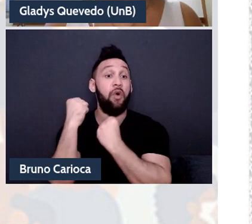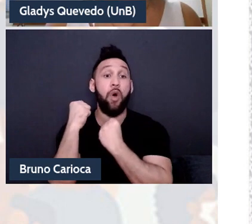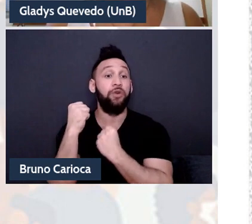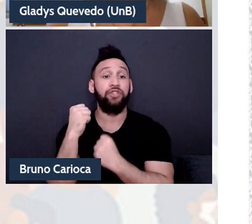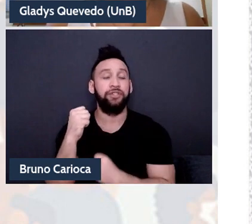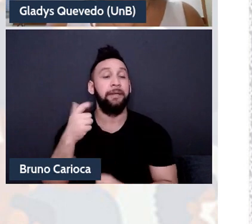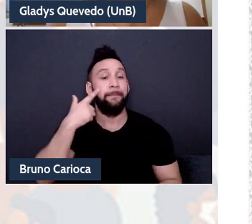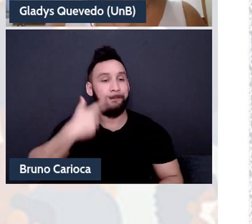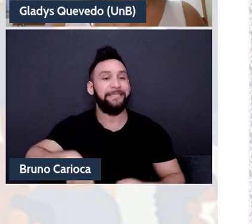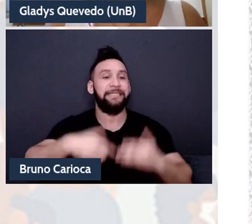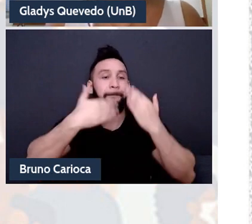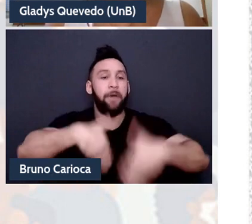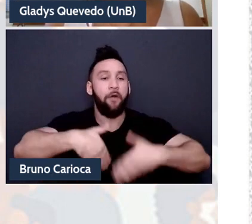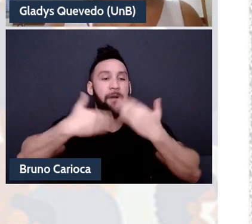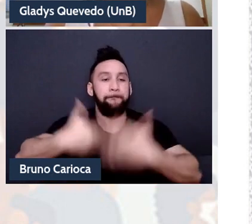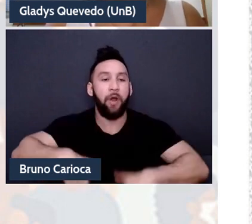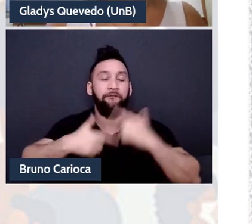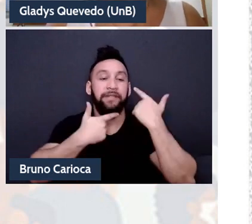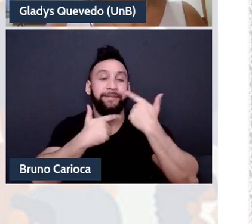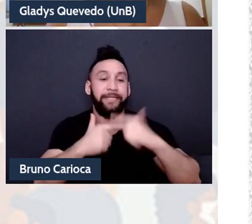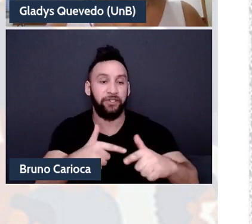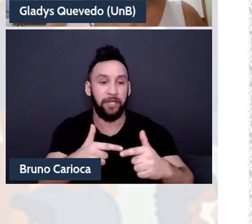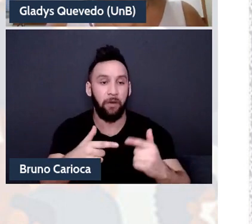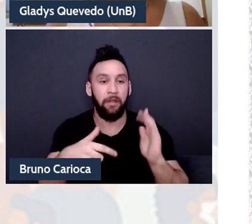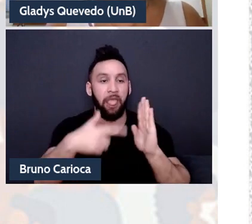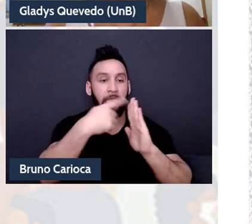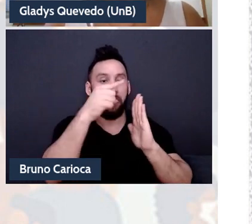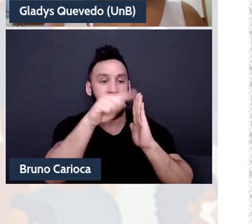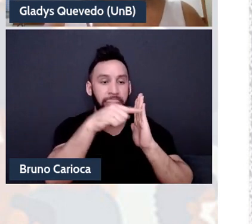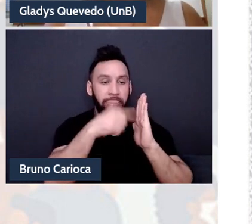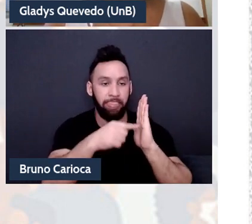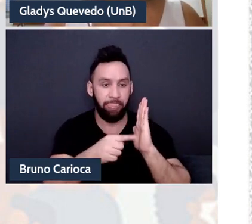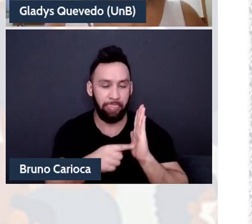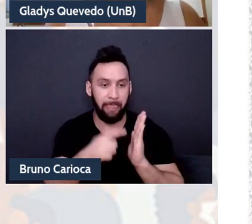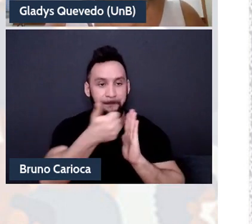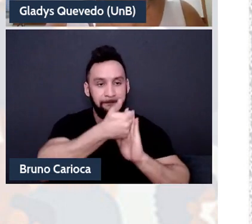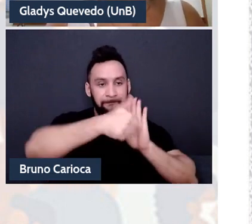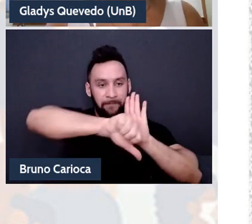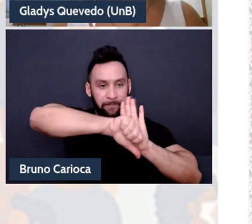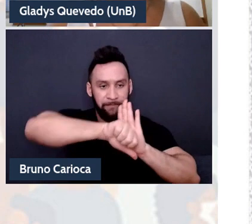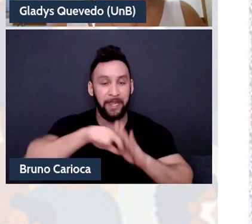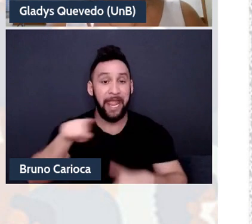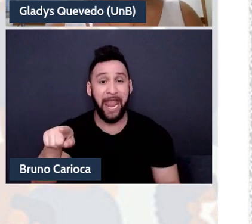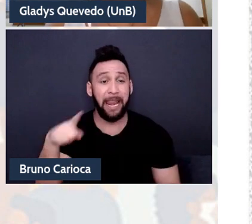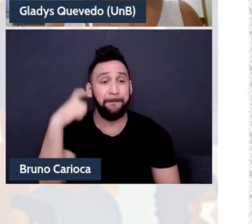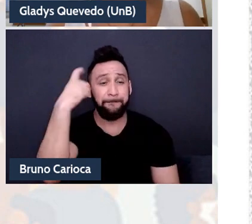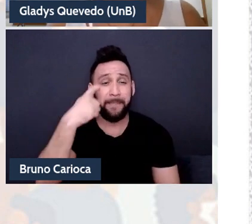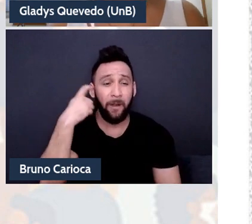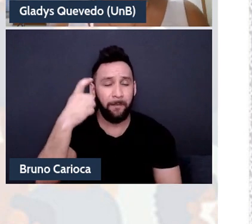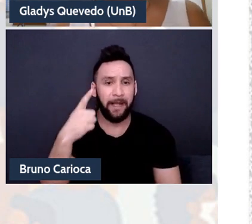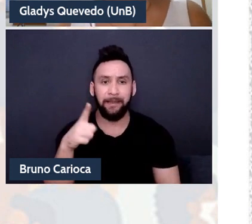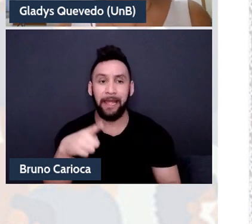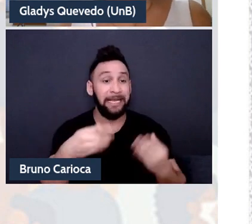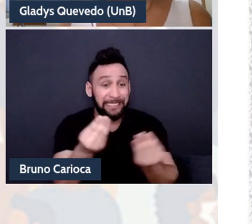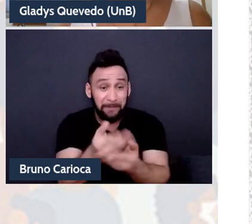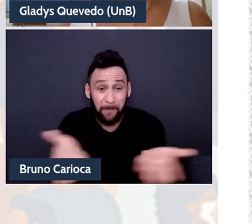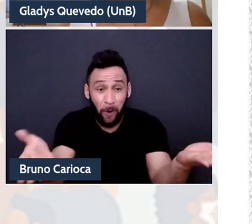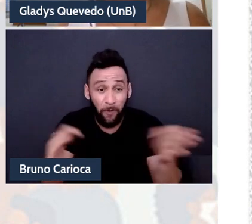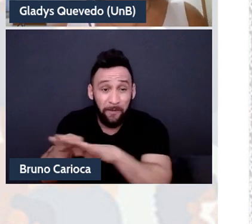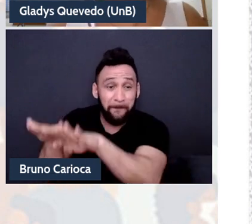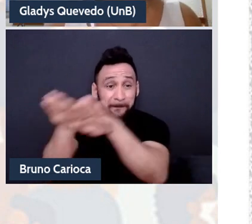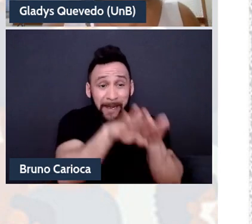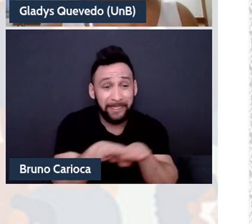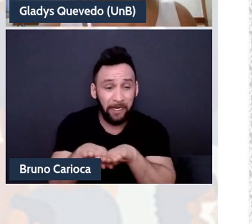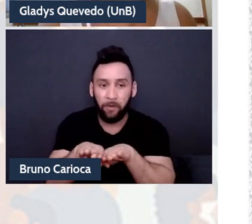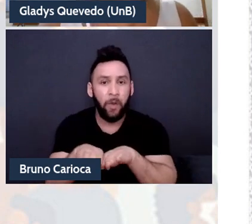exames, né? E ela se preocupava muito com o caráter de exclusão que esses testes traziam, né?